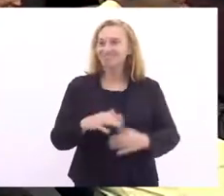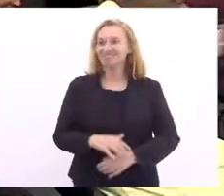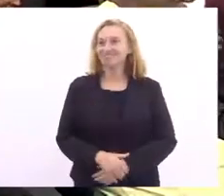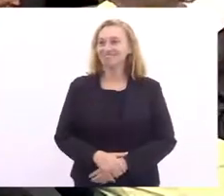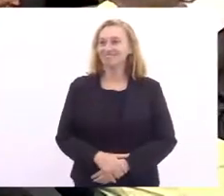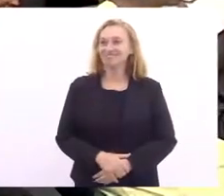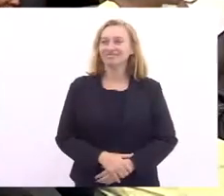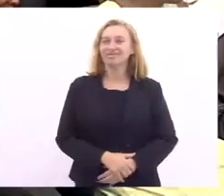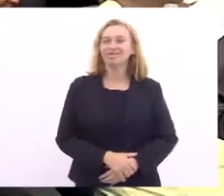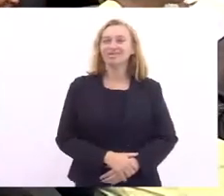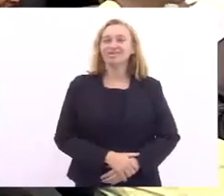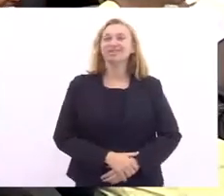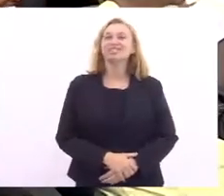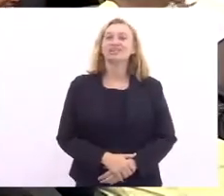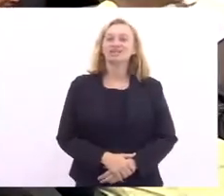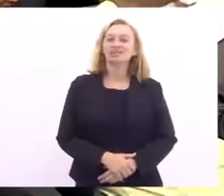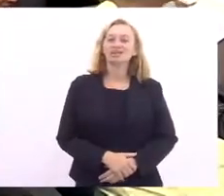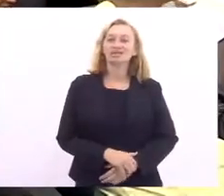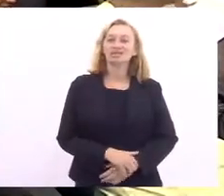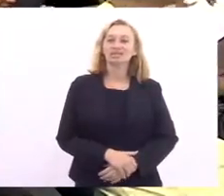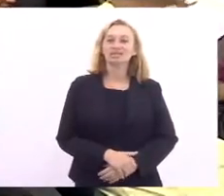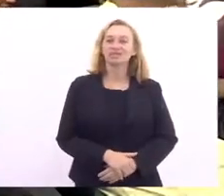Gisele Castro